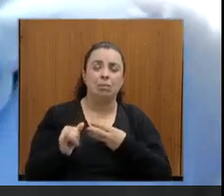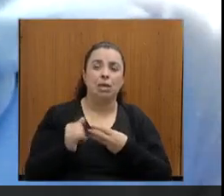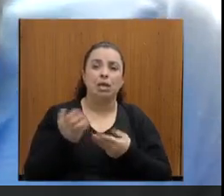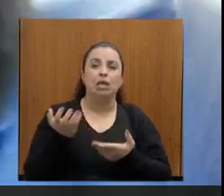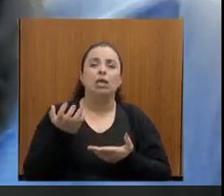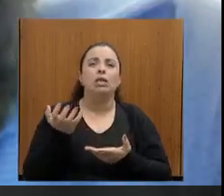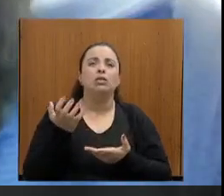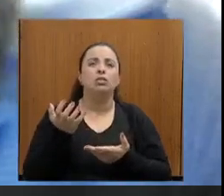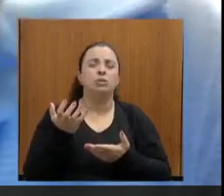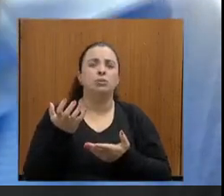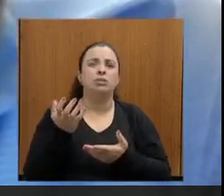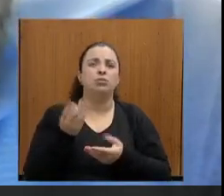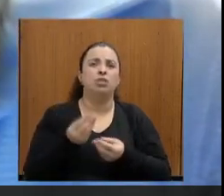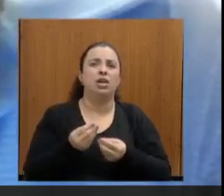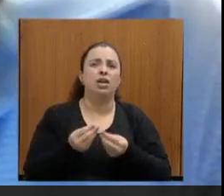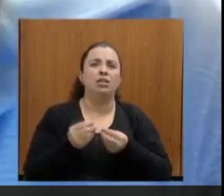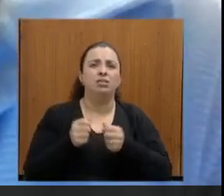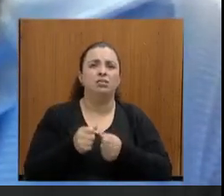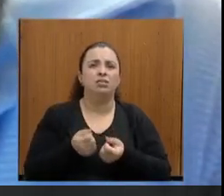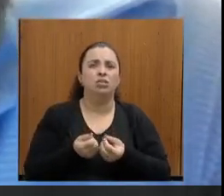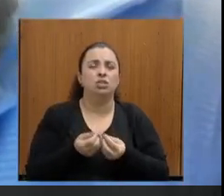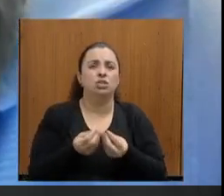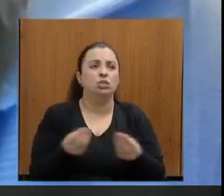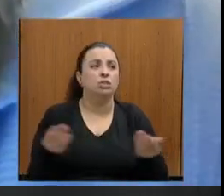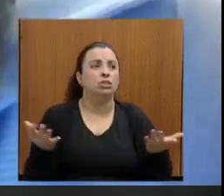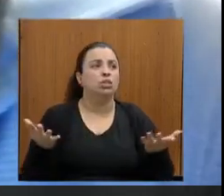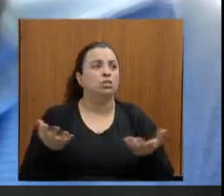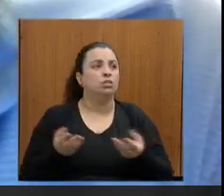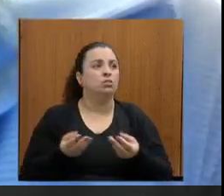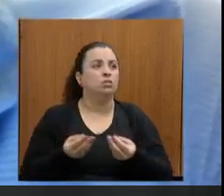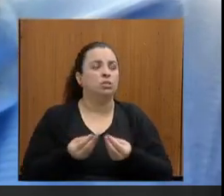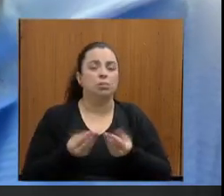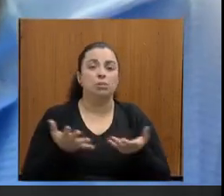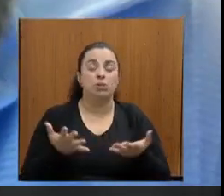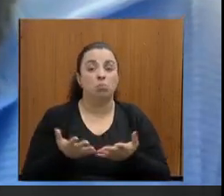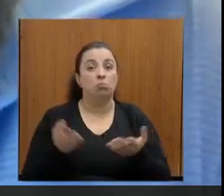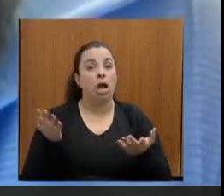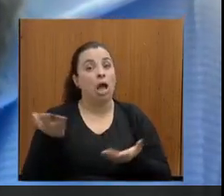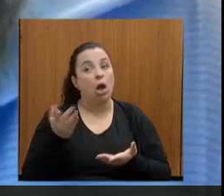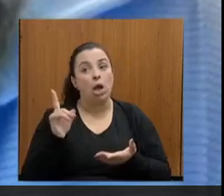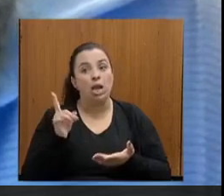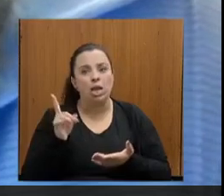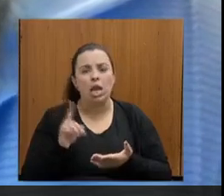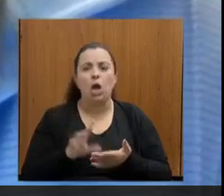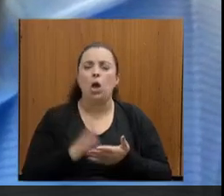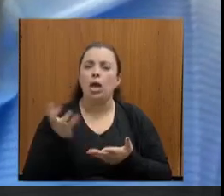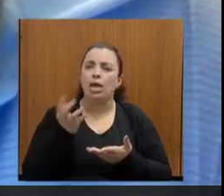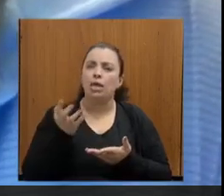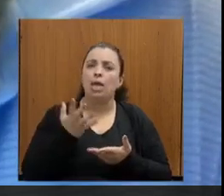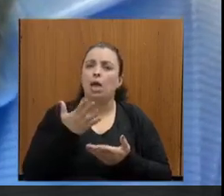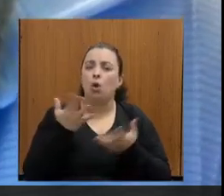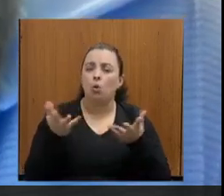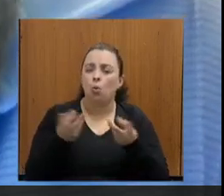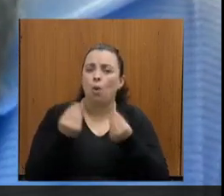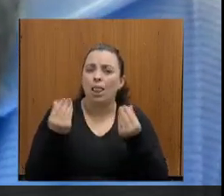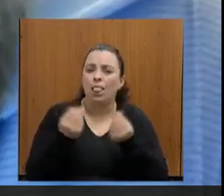não sei o quê mas agora não agora estamos investindo em linha de outras então estamos investindo em energia é